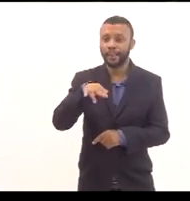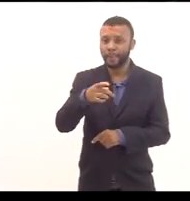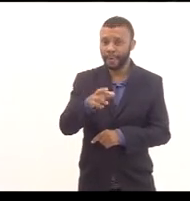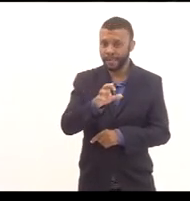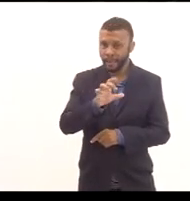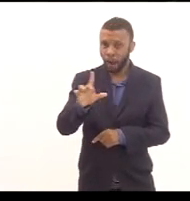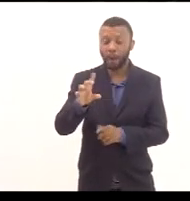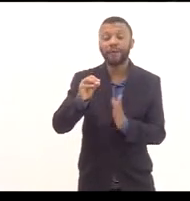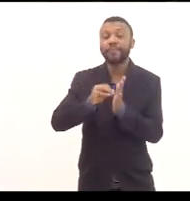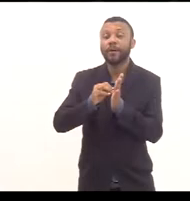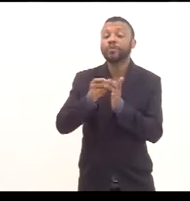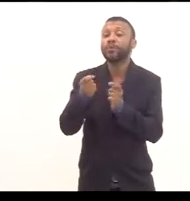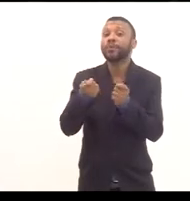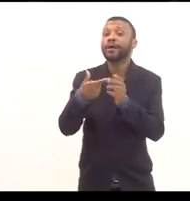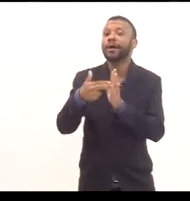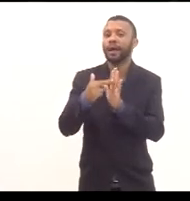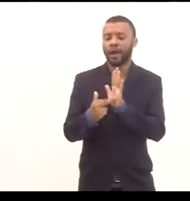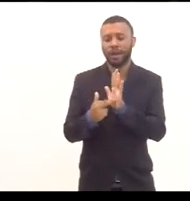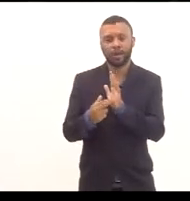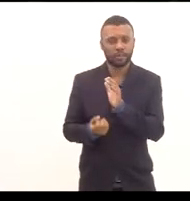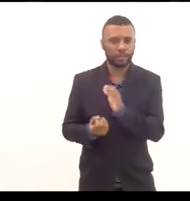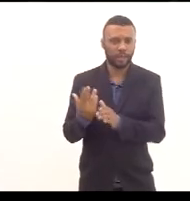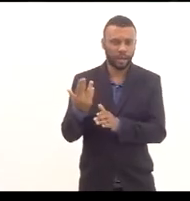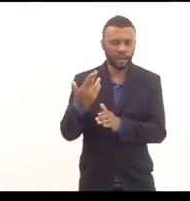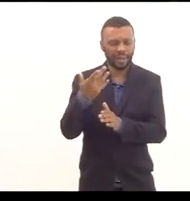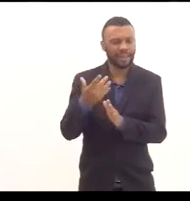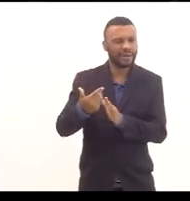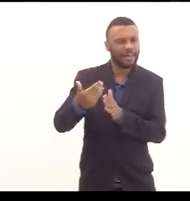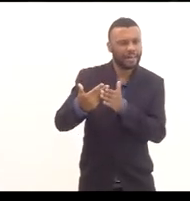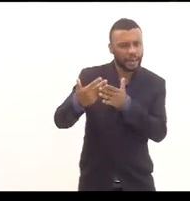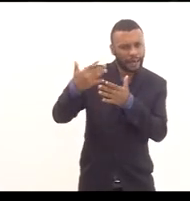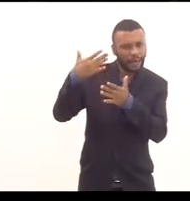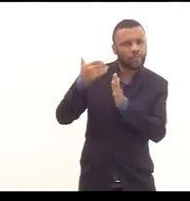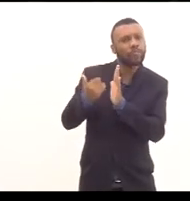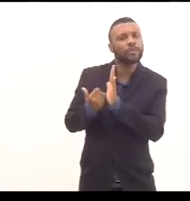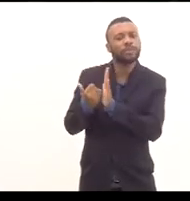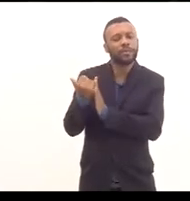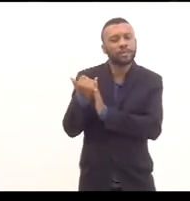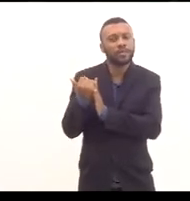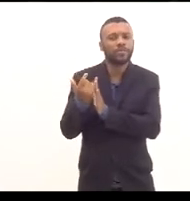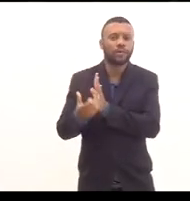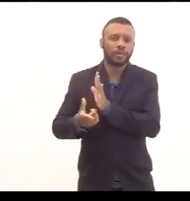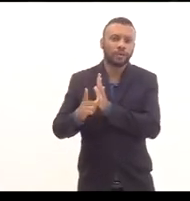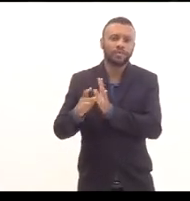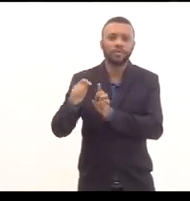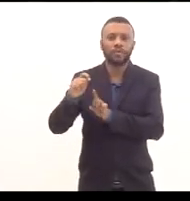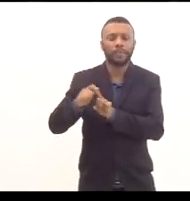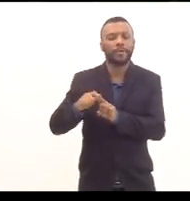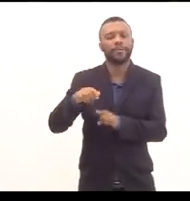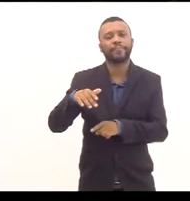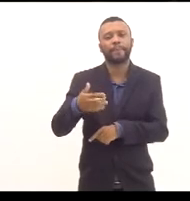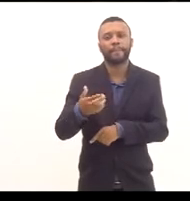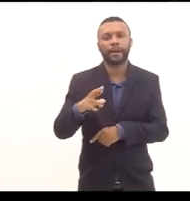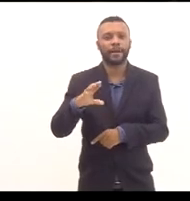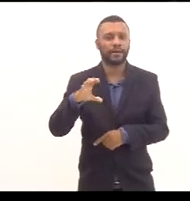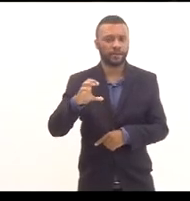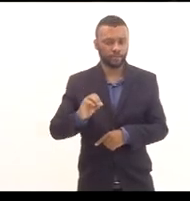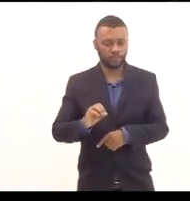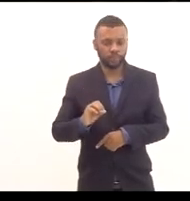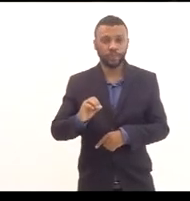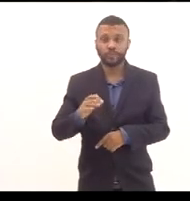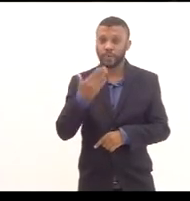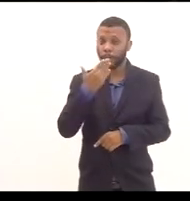regulamentação o prefeito na época lá no início é antes de Março acreditou eu